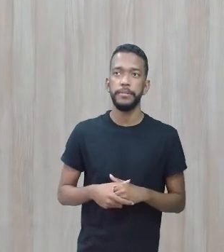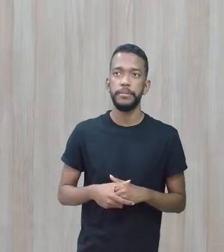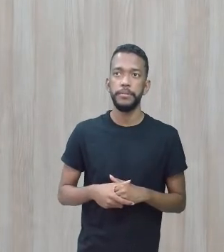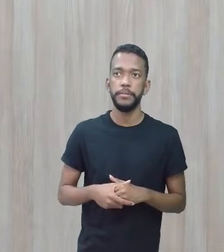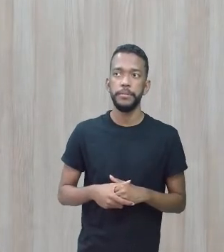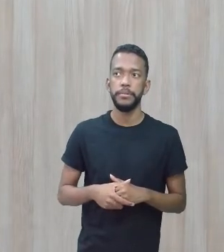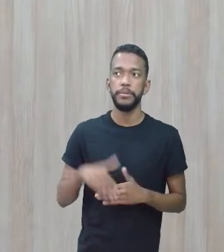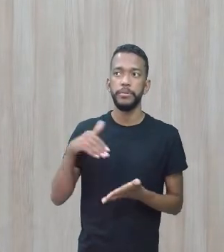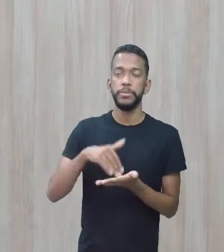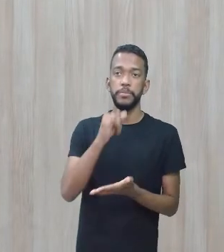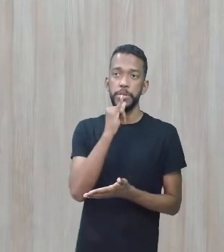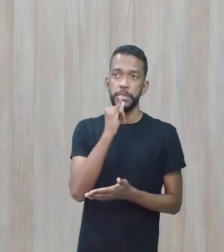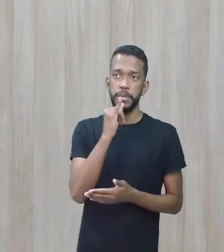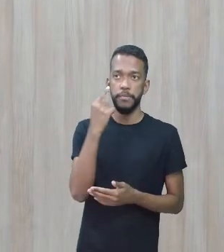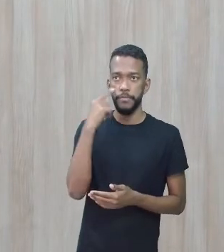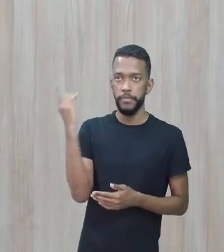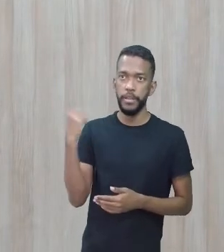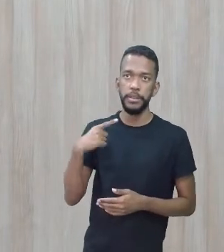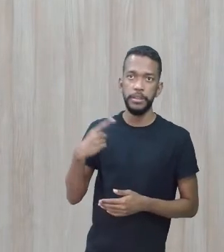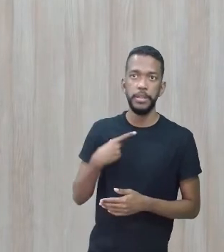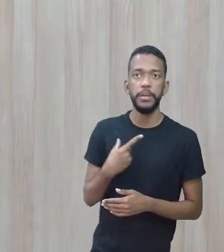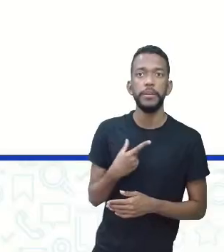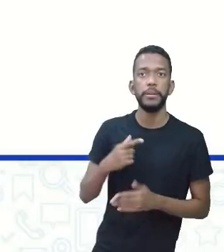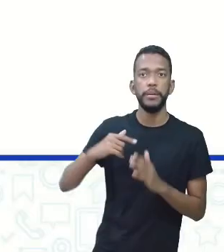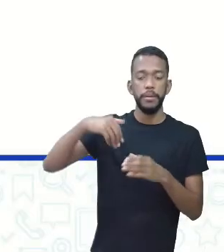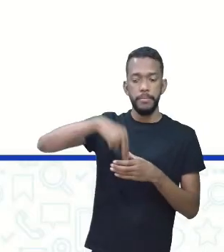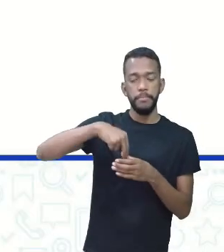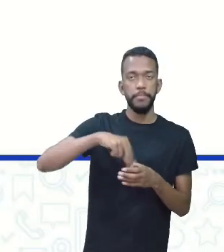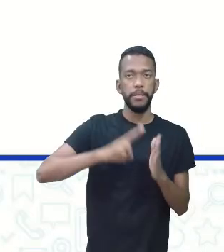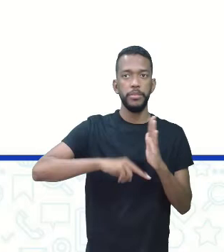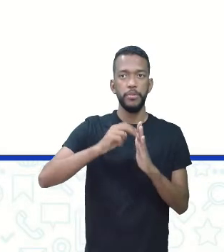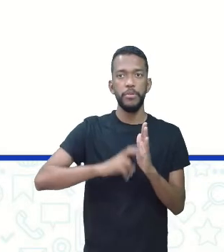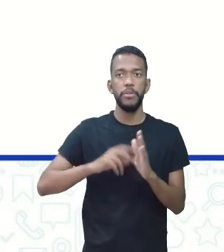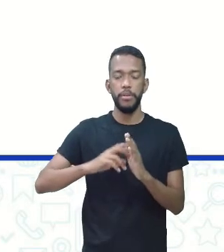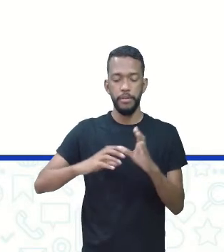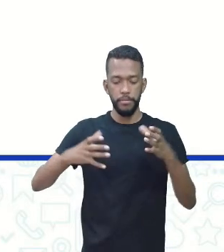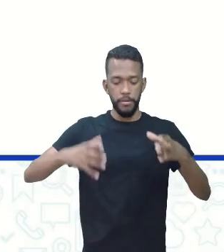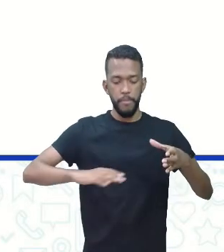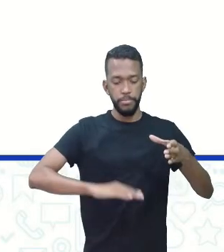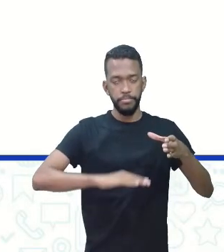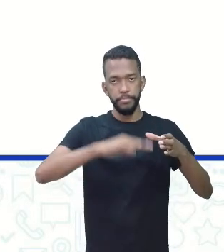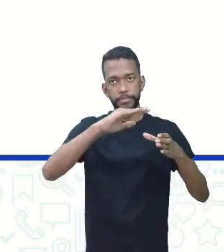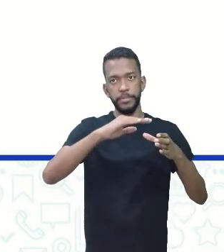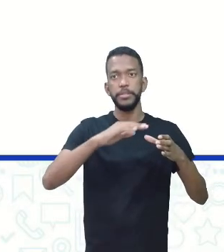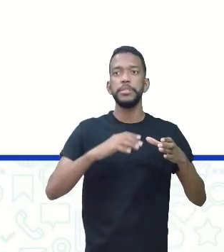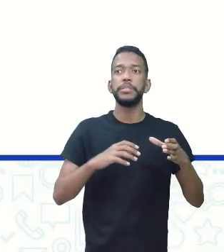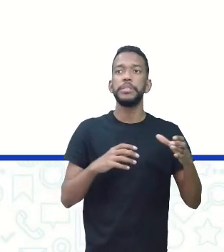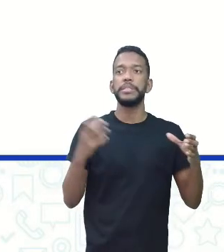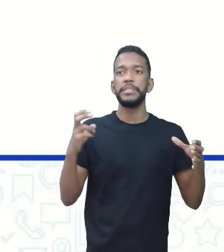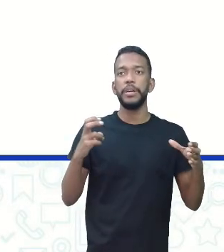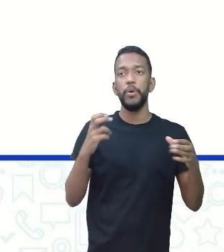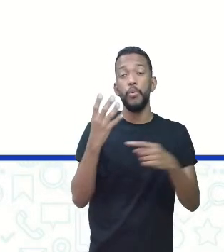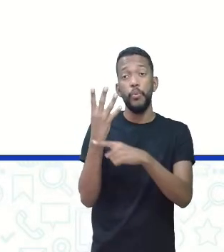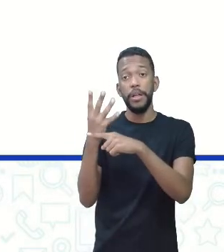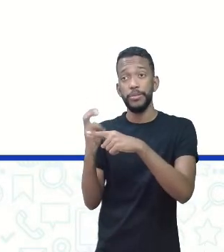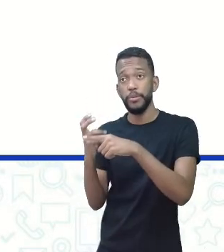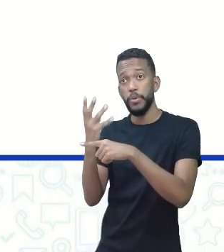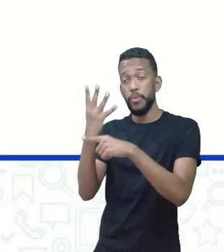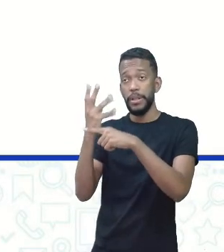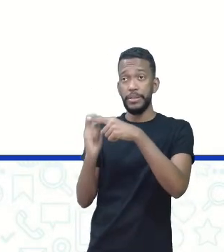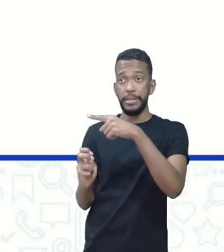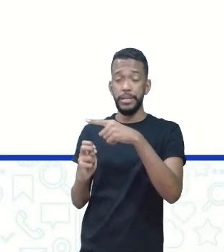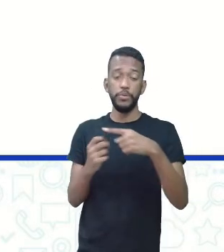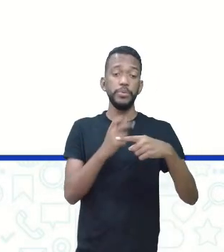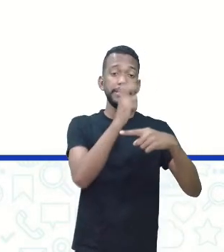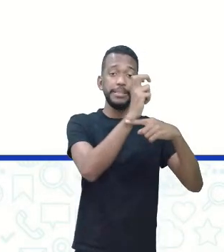O último tem aqui, ó. Um pintor misturou 4/5 de um galão de tinta verde com 5/6 de um galão de tinta